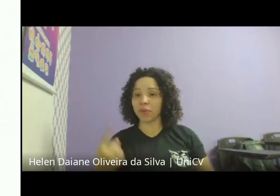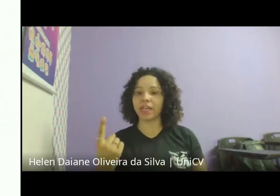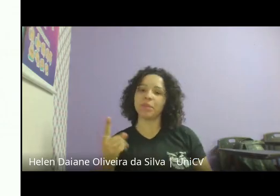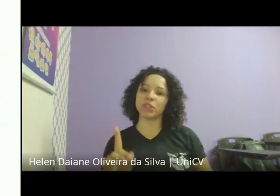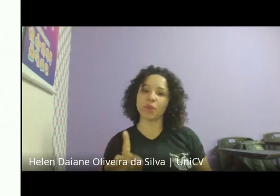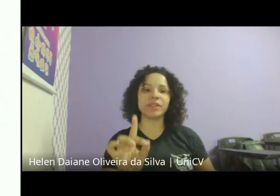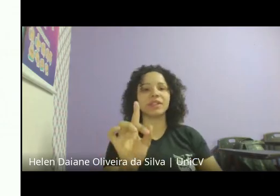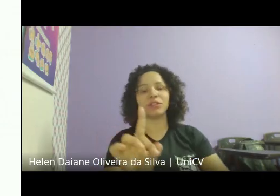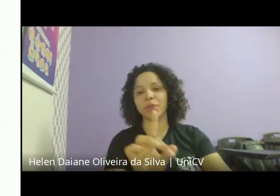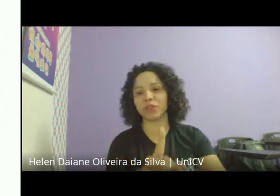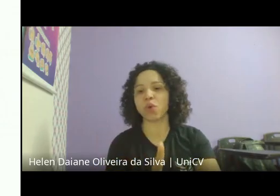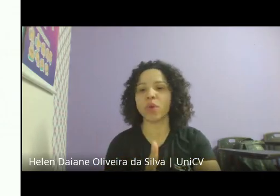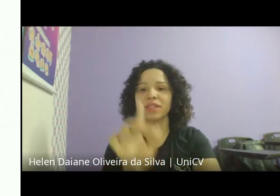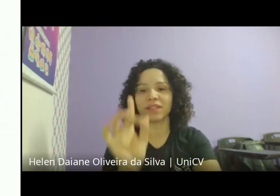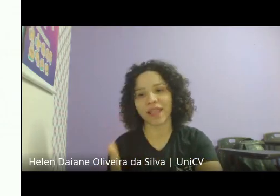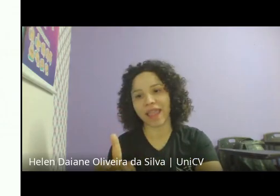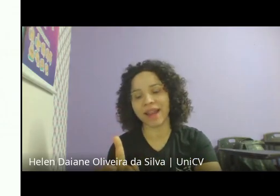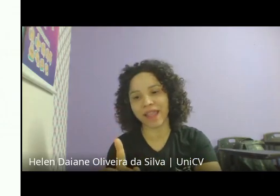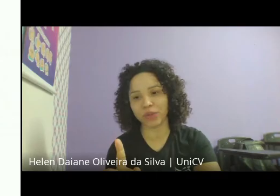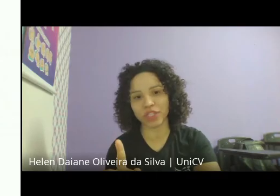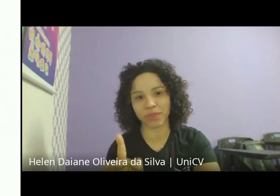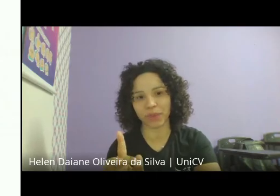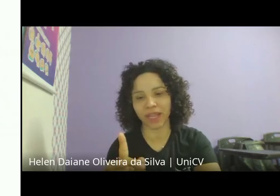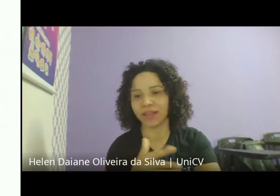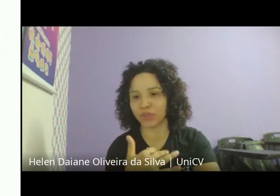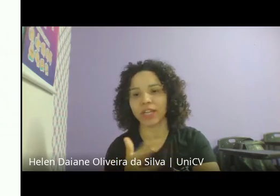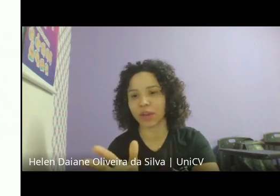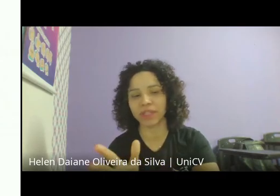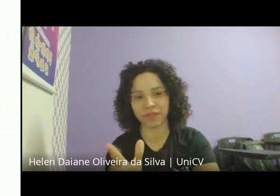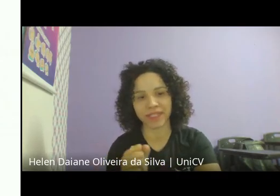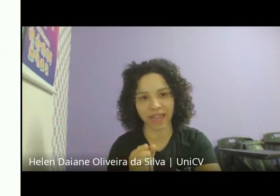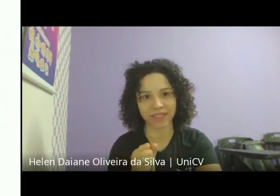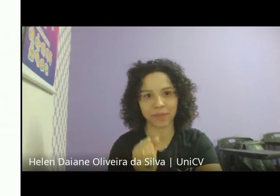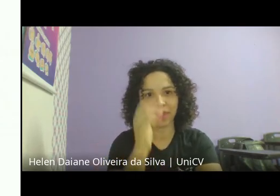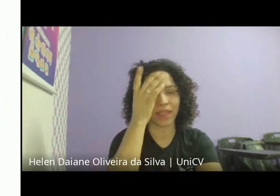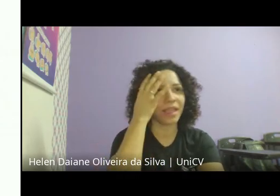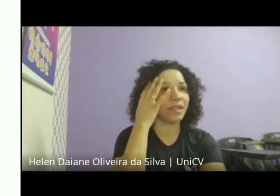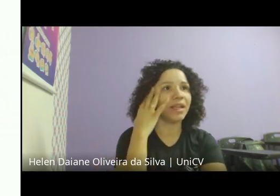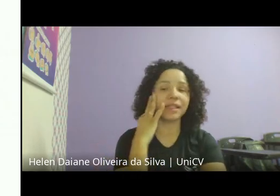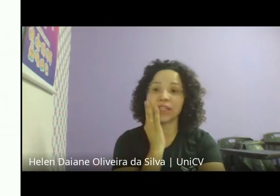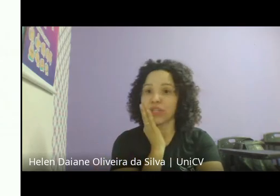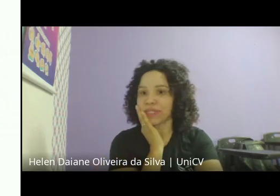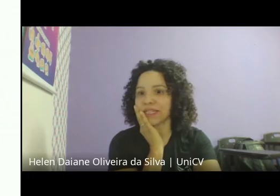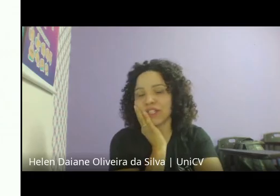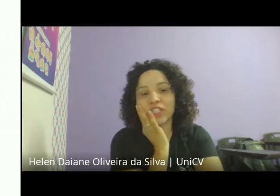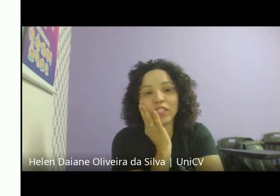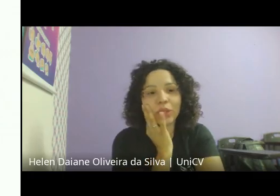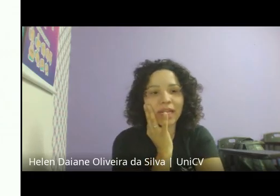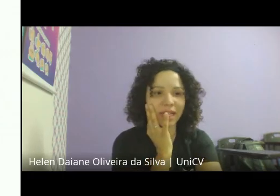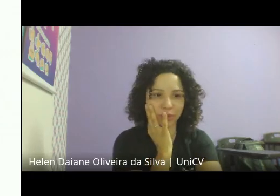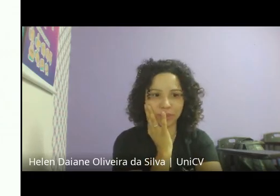E a única pessoa andando pelas ruas, ele era o típico, né? Não tinha nenhuma deficiência. E ele se sentiu